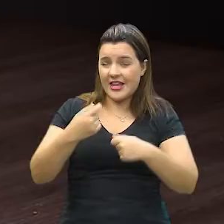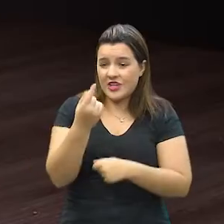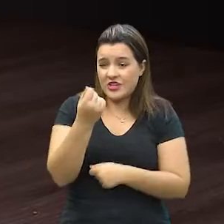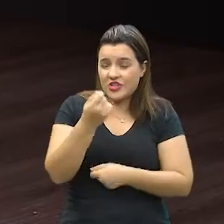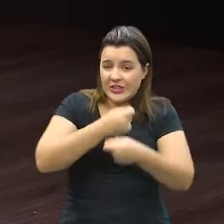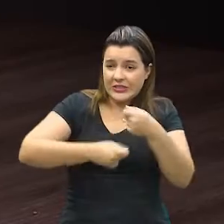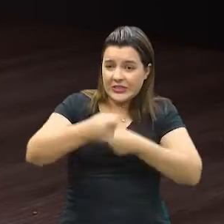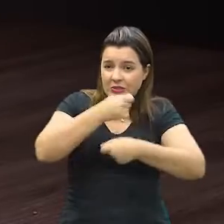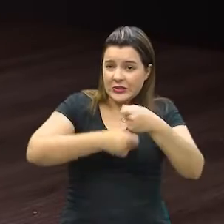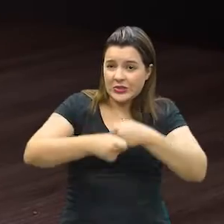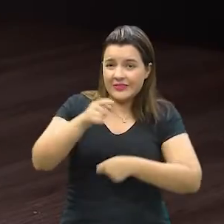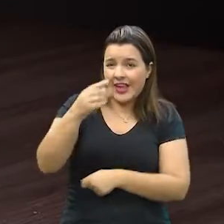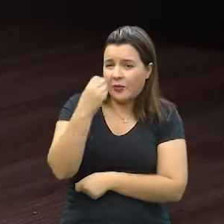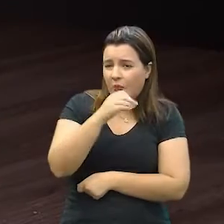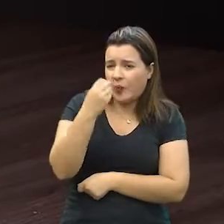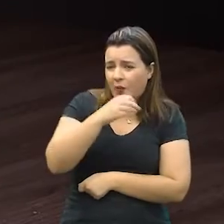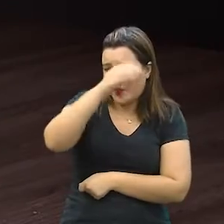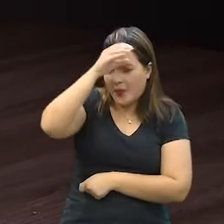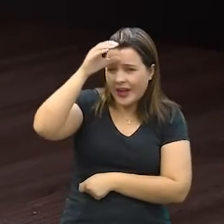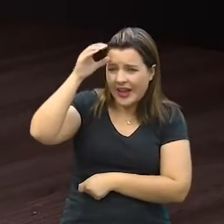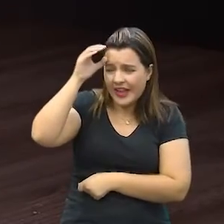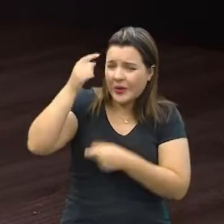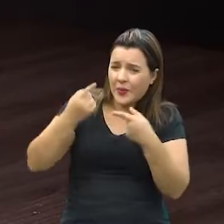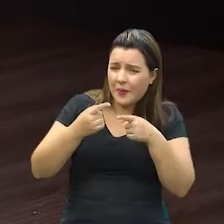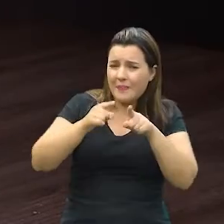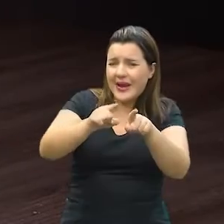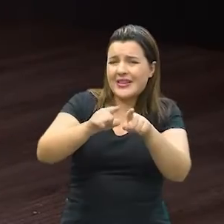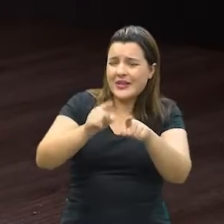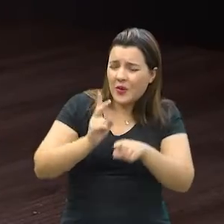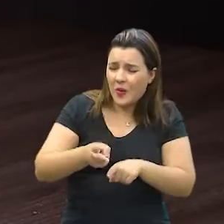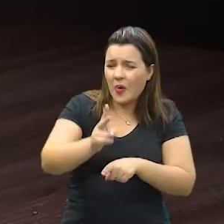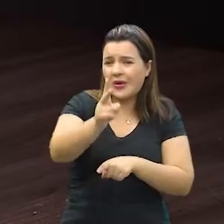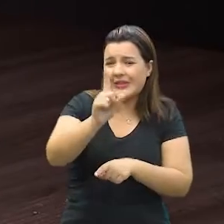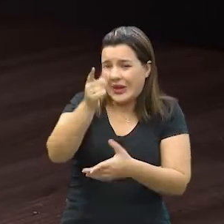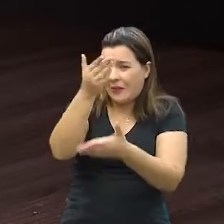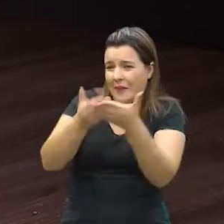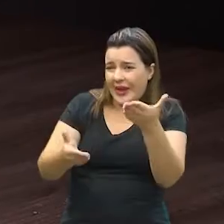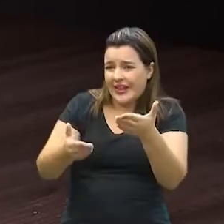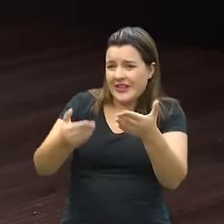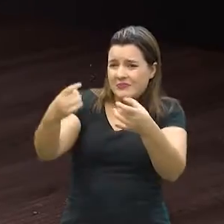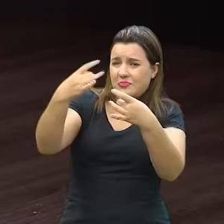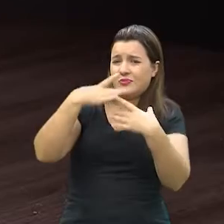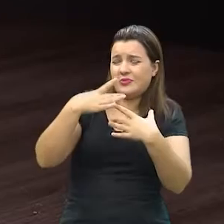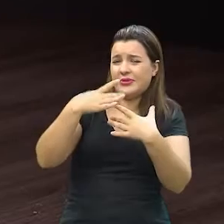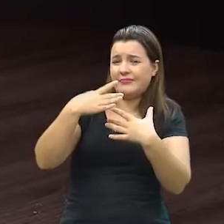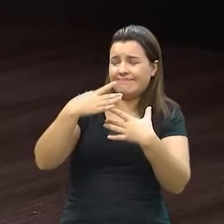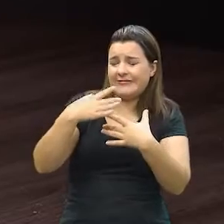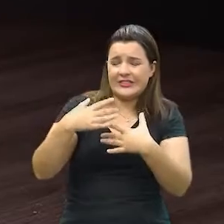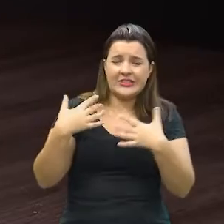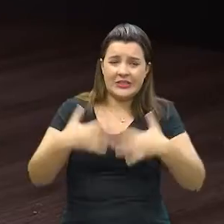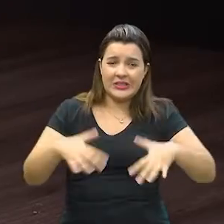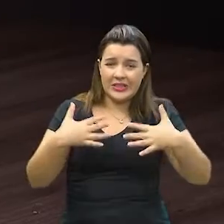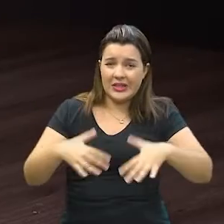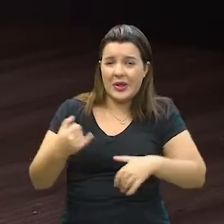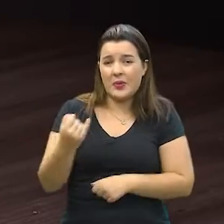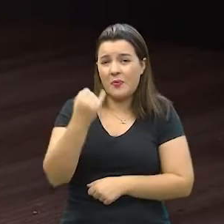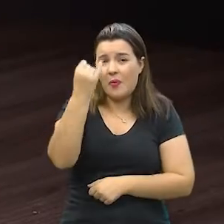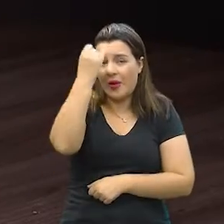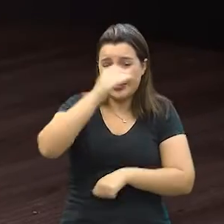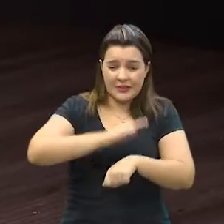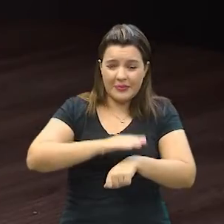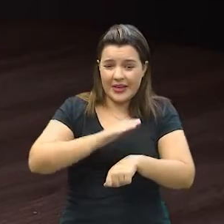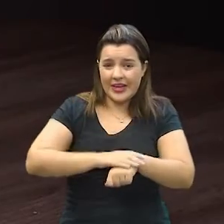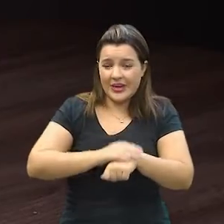para manter esse cliente juntinho ali de você e não perder, nesse momento tão importante da